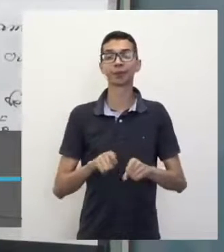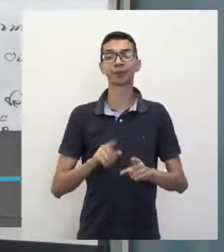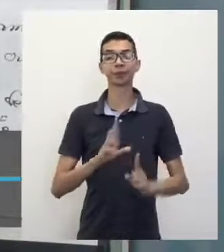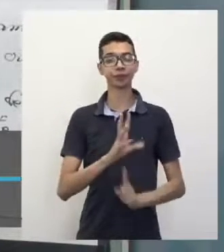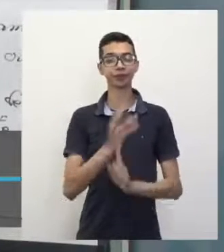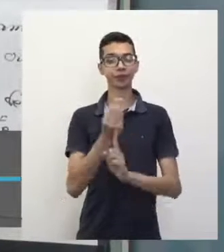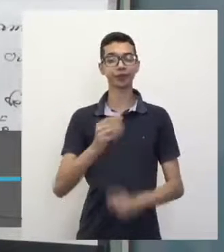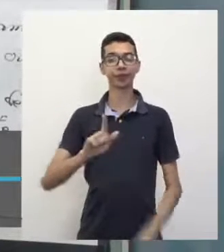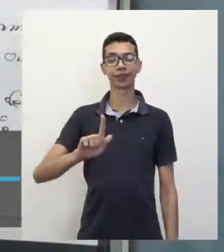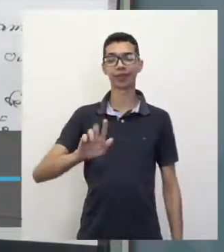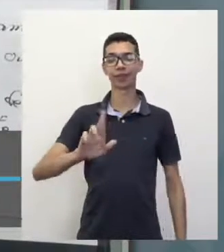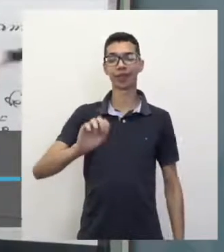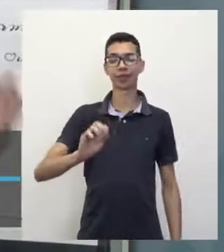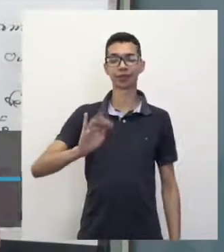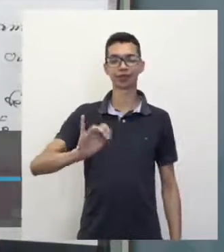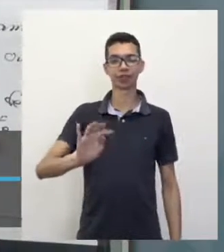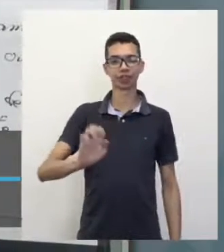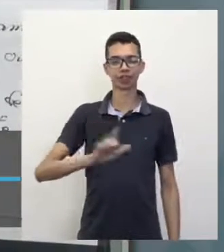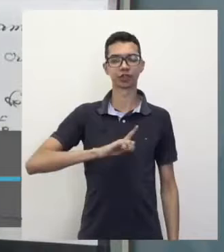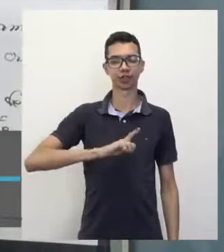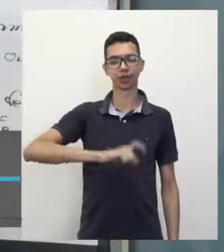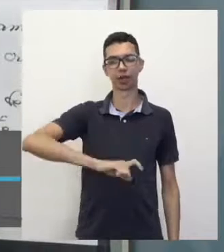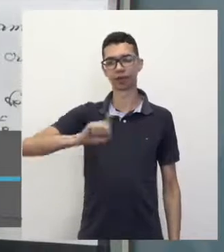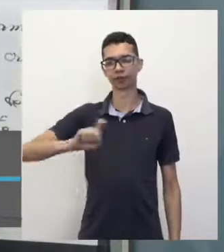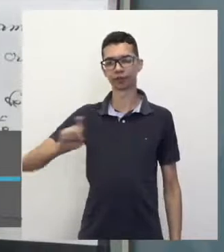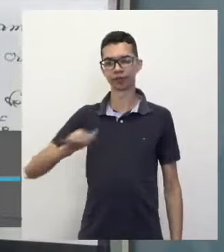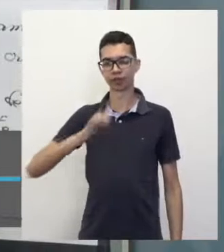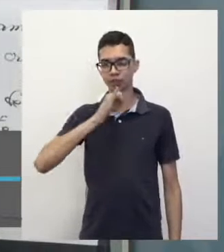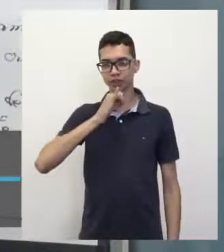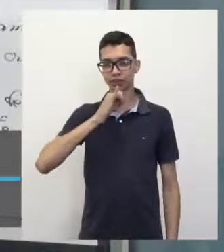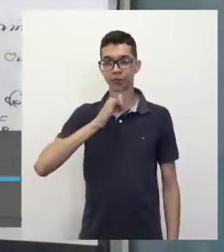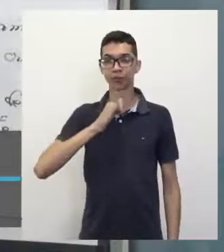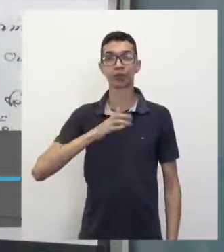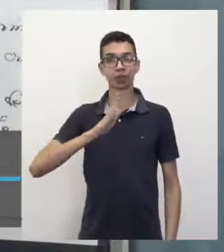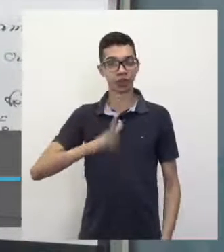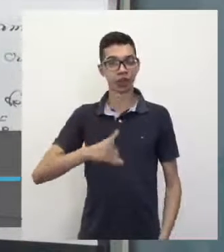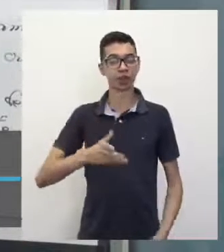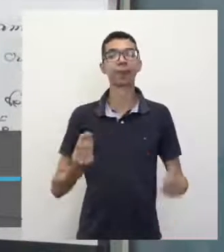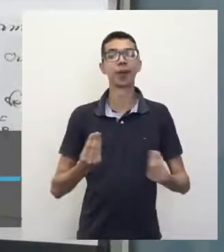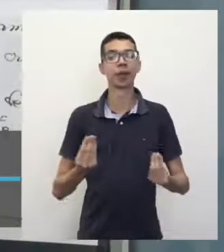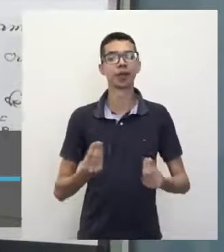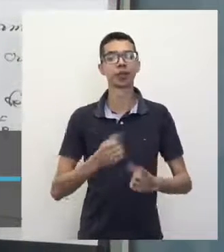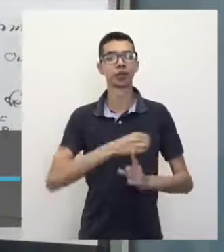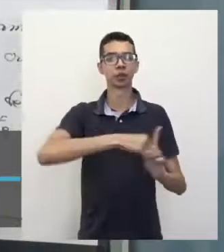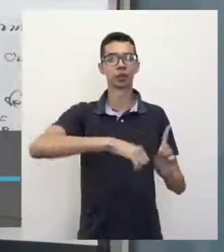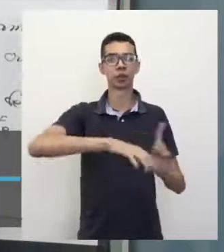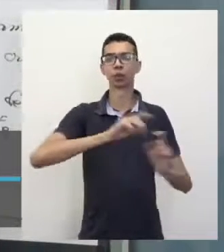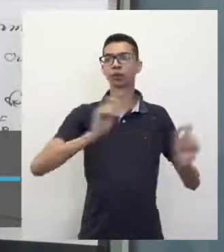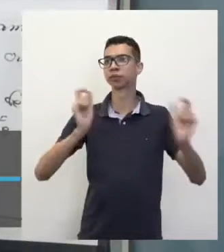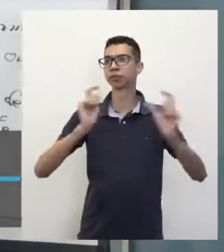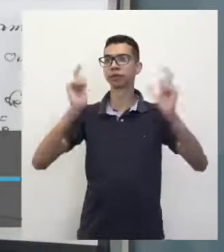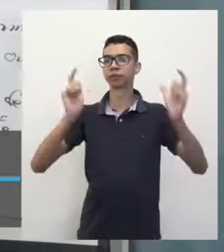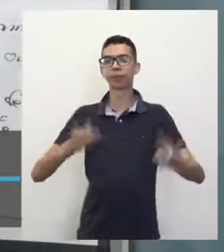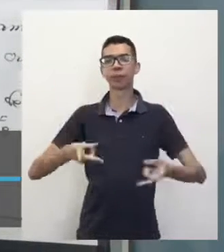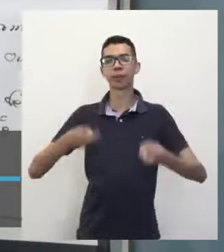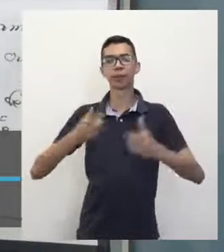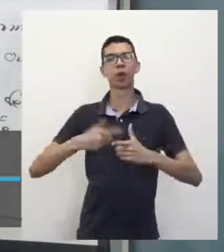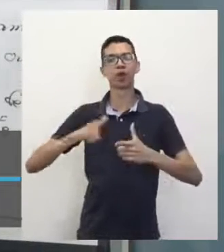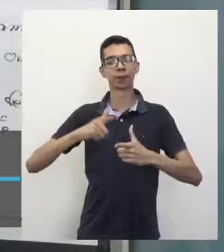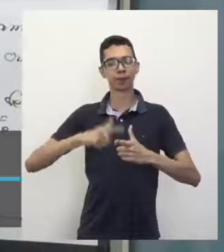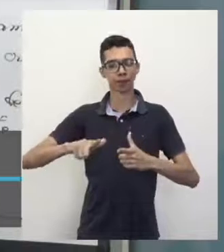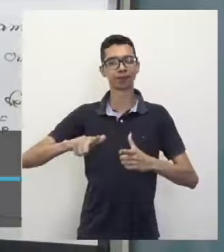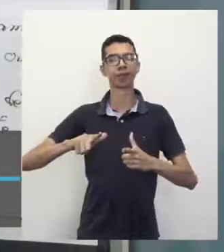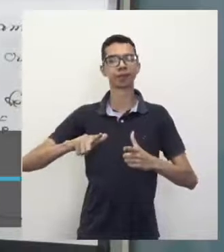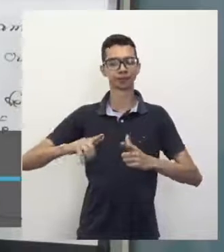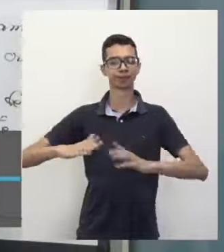grafite, aliás, ele já surge com essa função, com a função de chamar a atenção da sociedade para os problemas das periferias das grandes cidades.